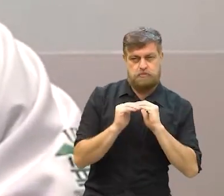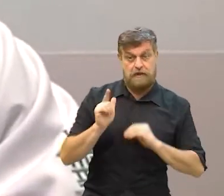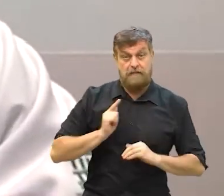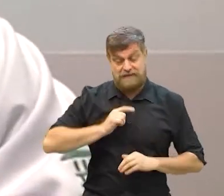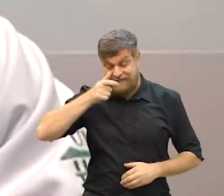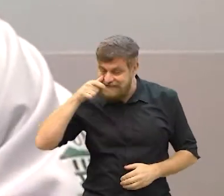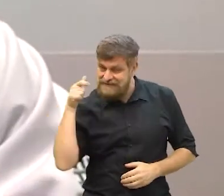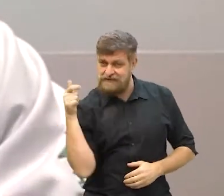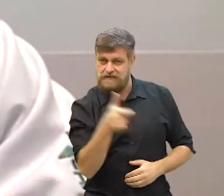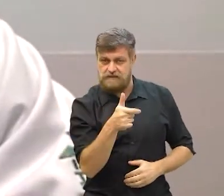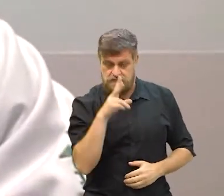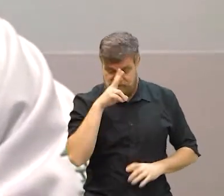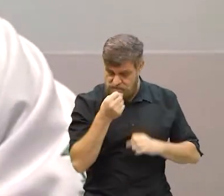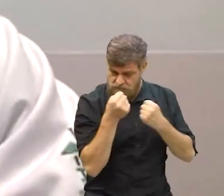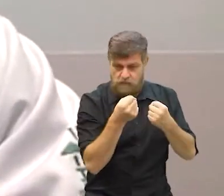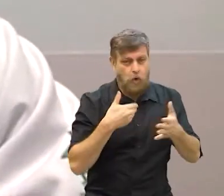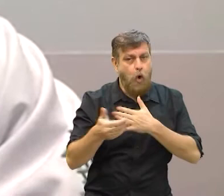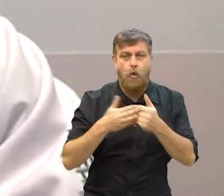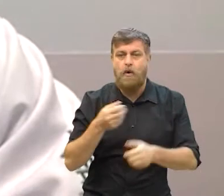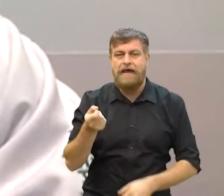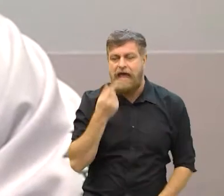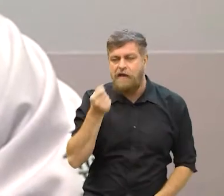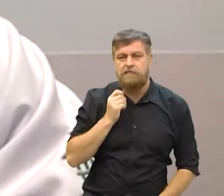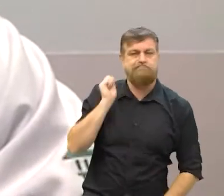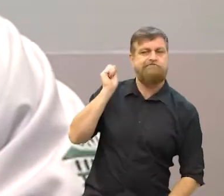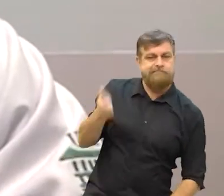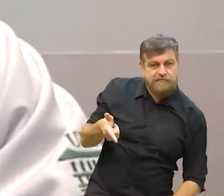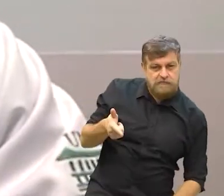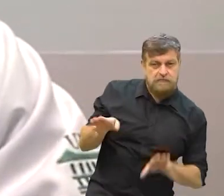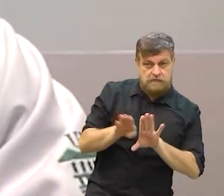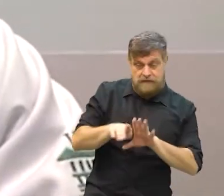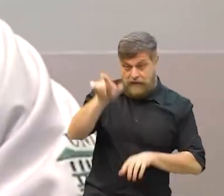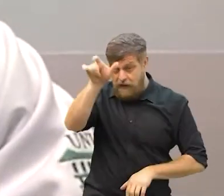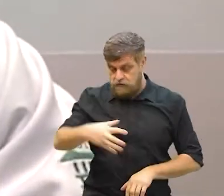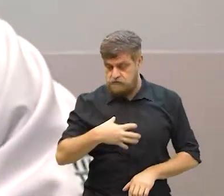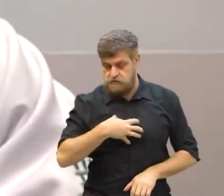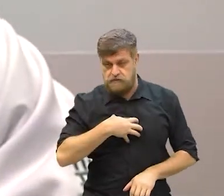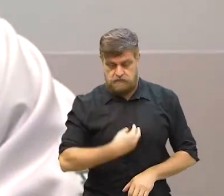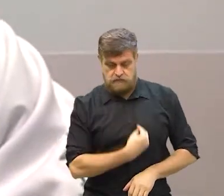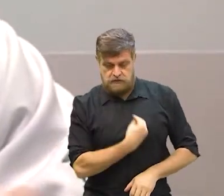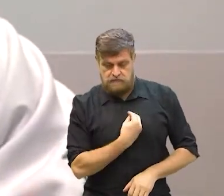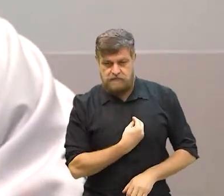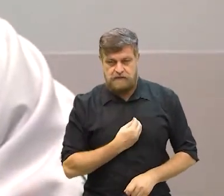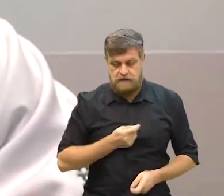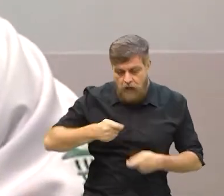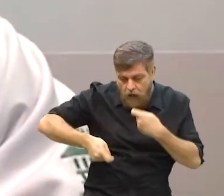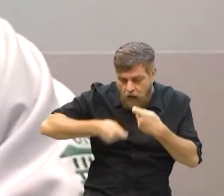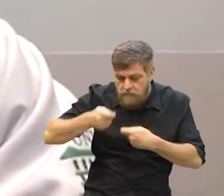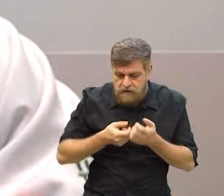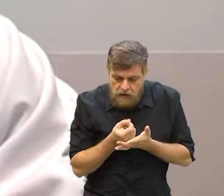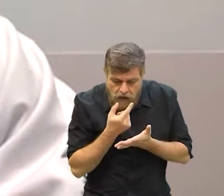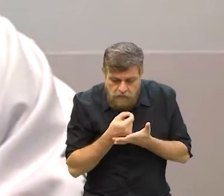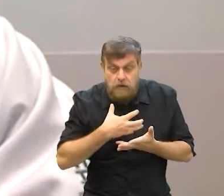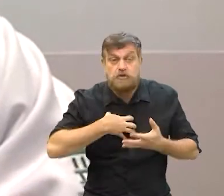muito mais interessante e potente do que realmente qualquer remédio. Então, se a pessoa consegue manter um bom estilo de vida, um bom controle alimentar, faz